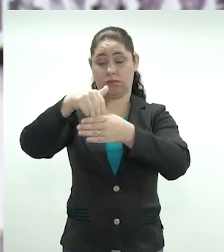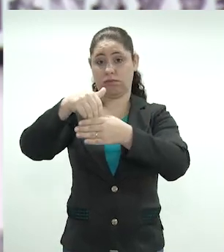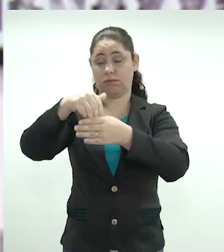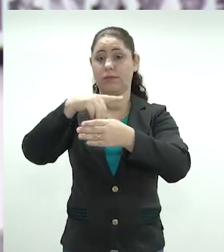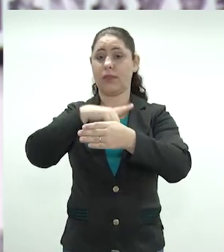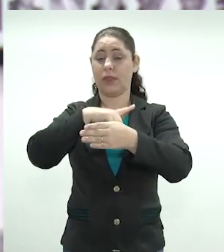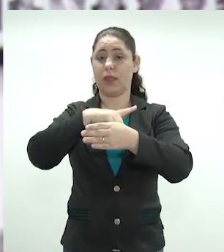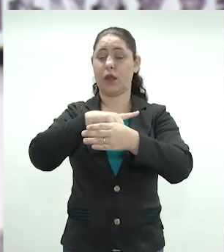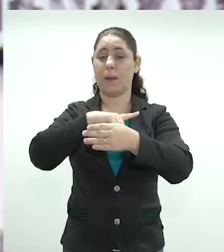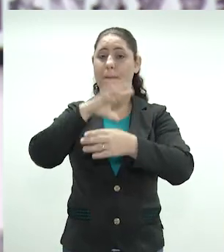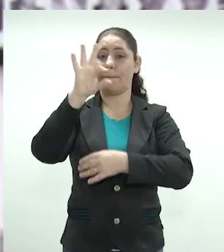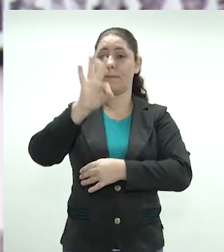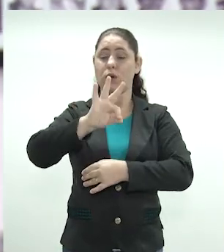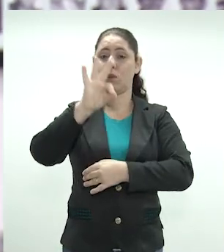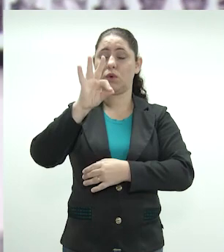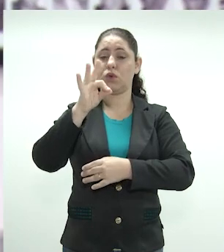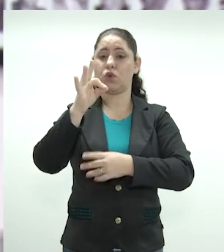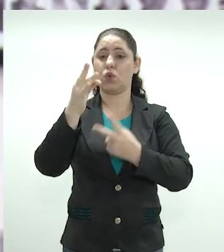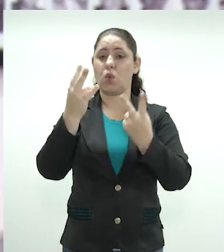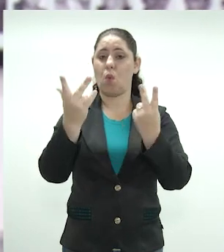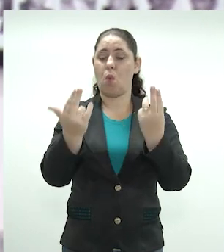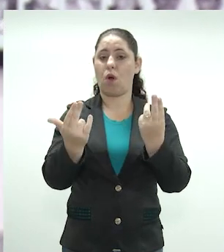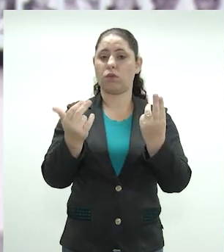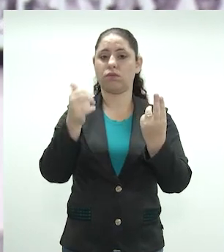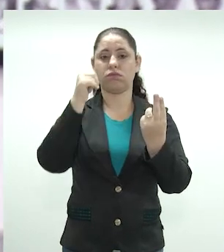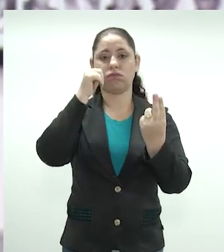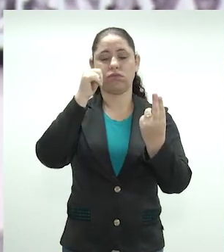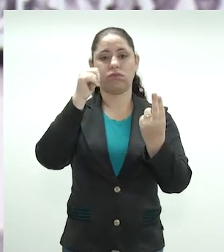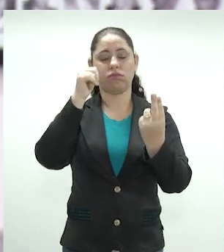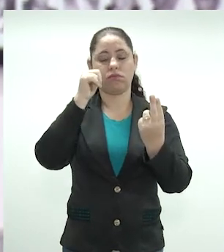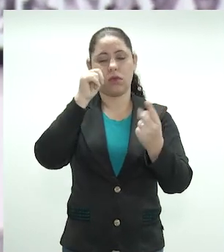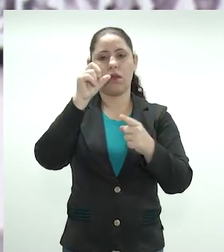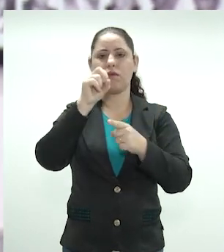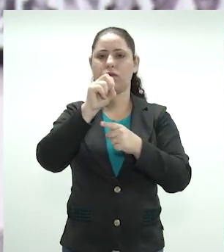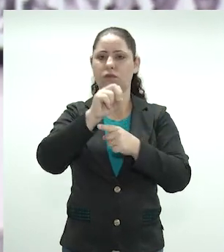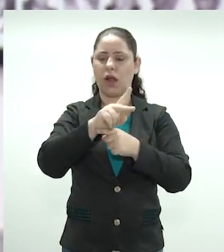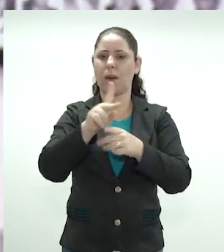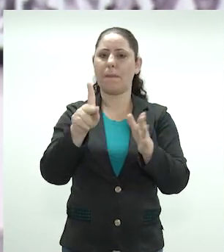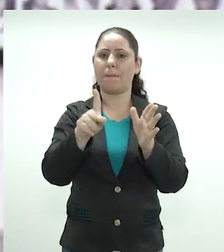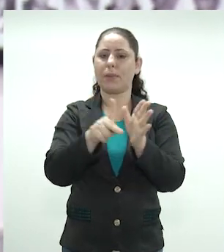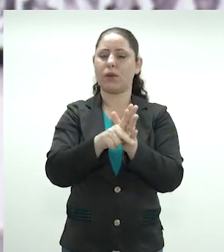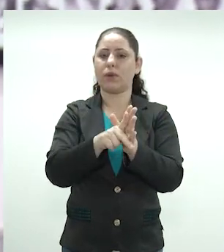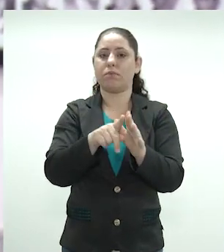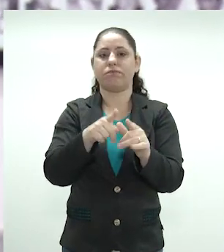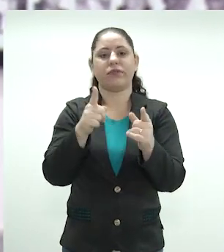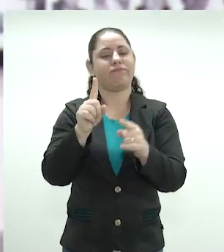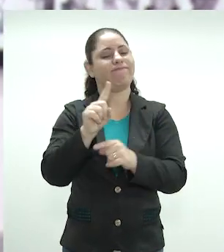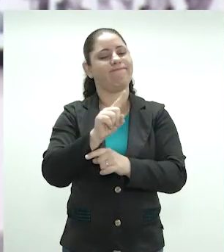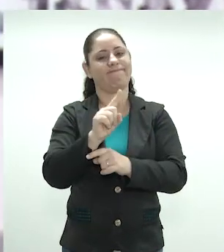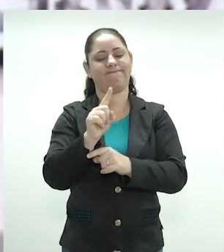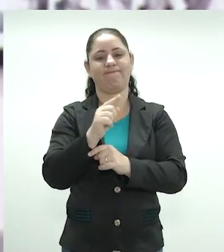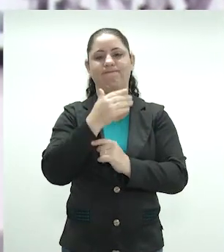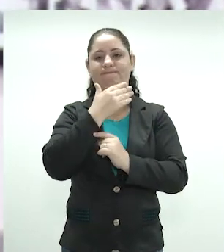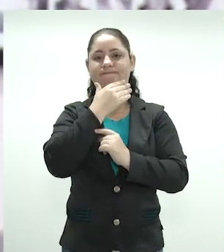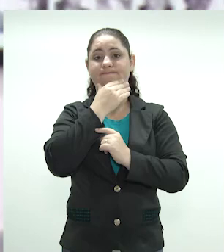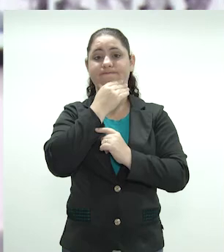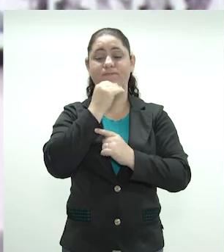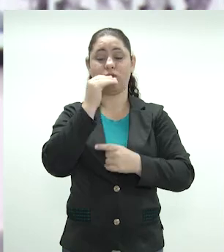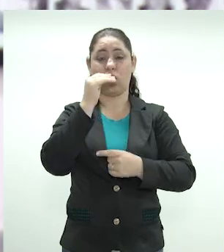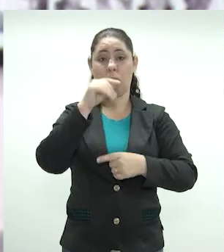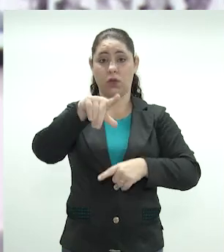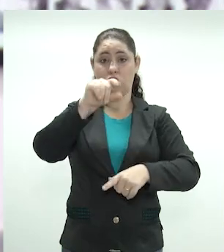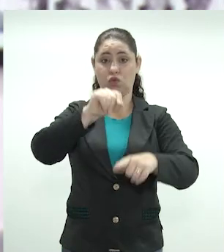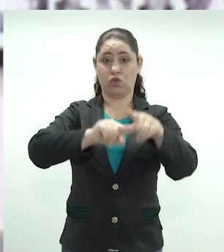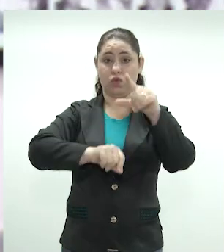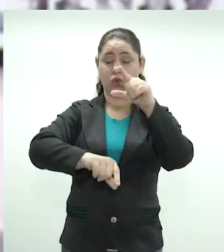eleições, teríamos uma proporção semelhante de mulheres em cargos eletivos. Mas não. Homens elegem